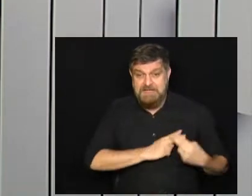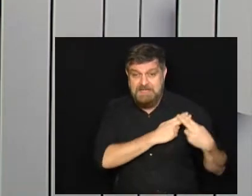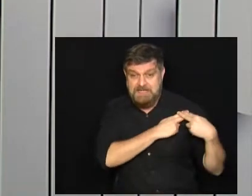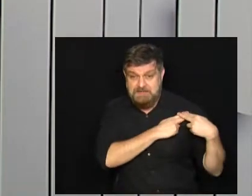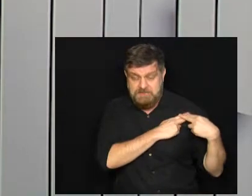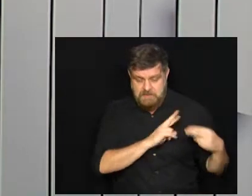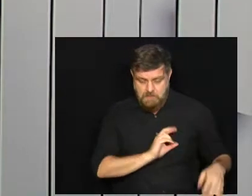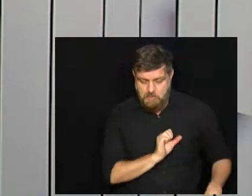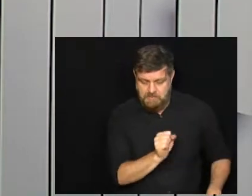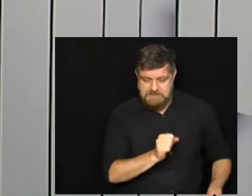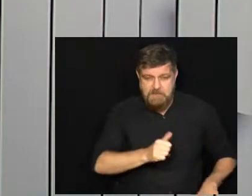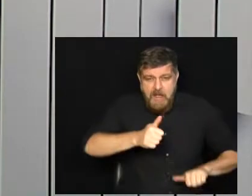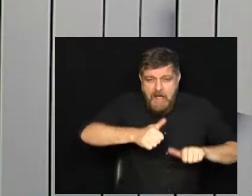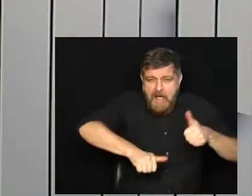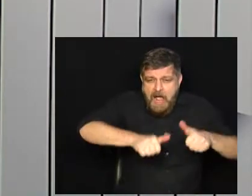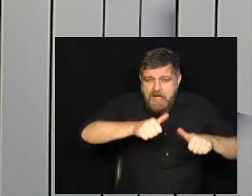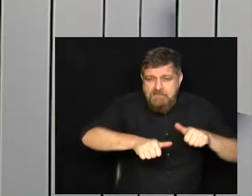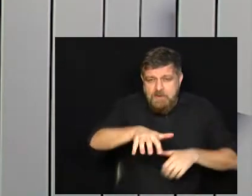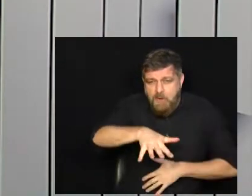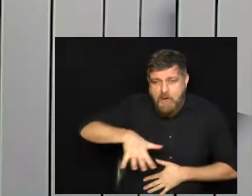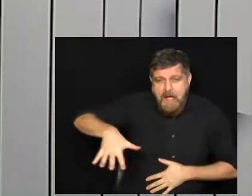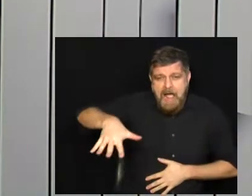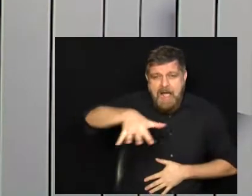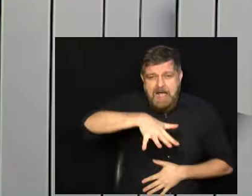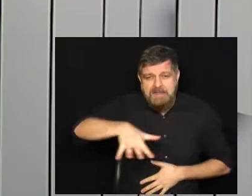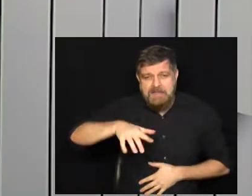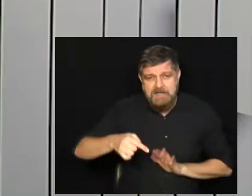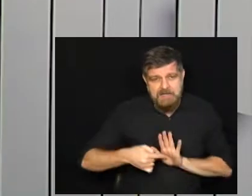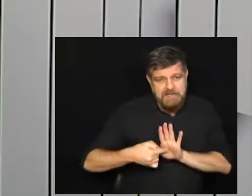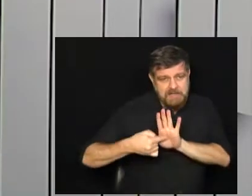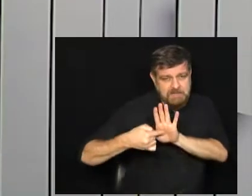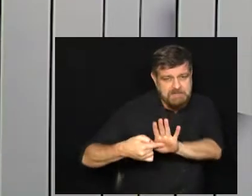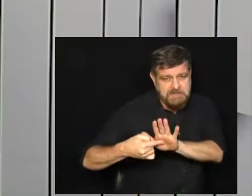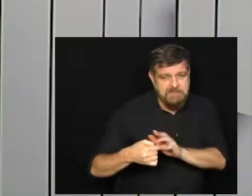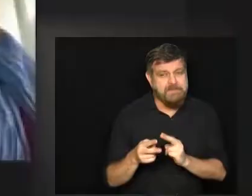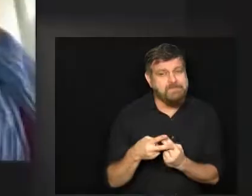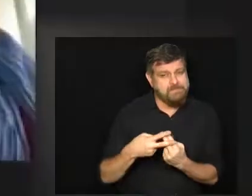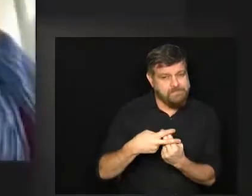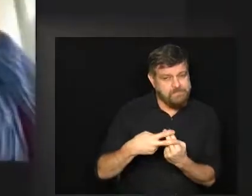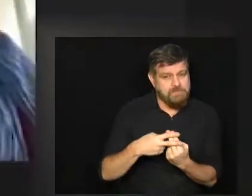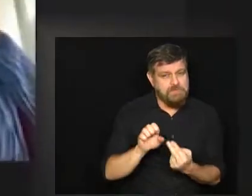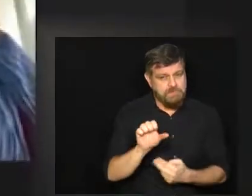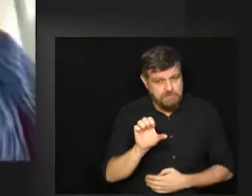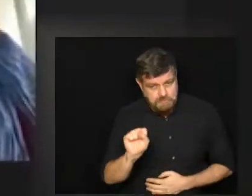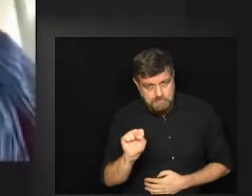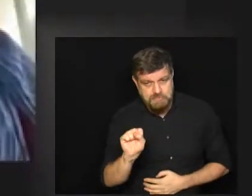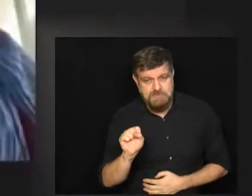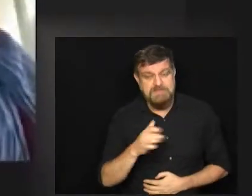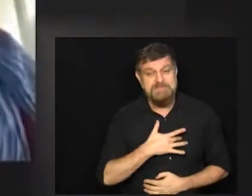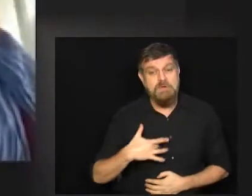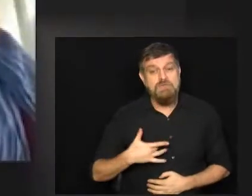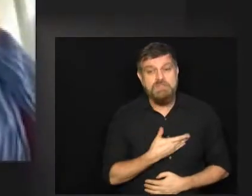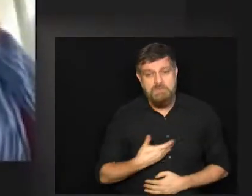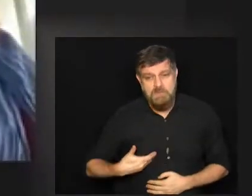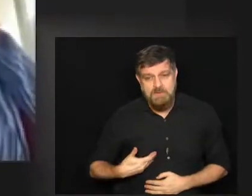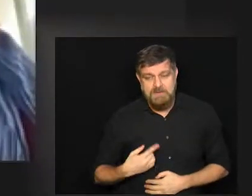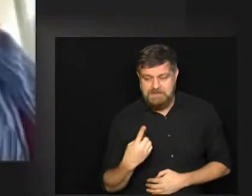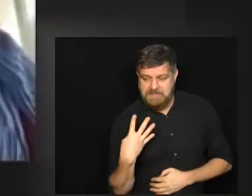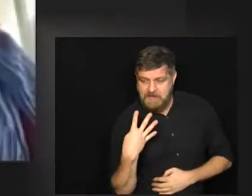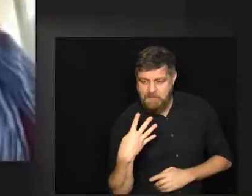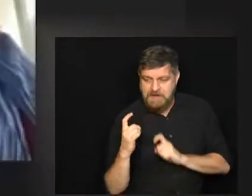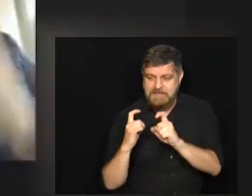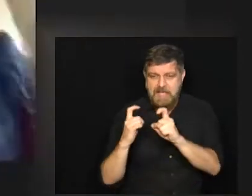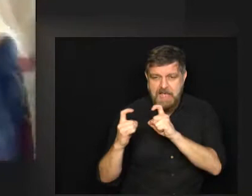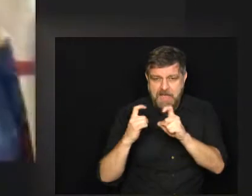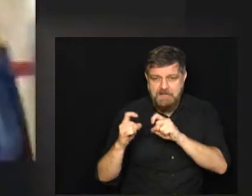Rossini, analisou sob a ótica dos reflexos no SUS municipal. Essa foi a 14ª reunião da